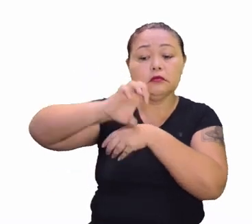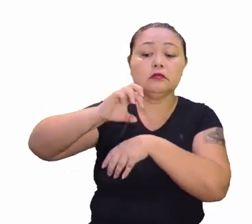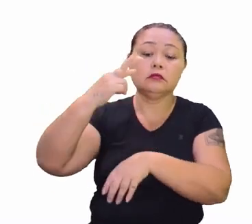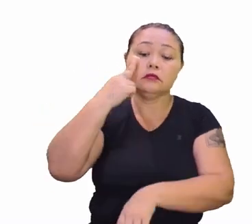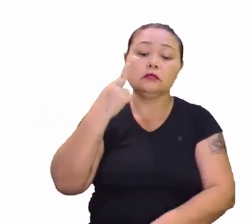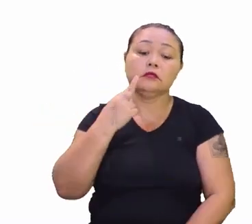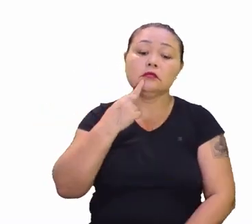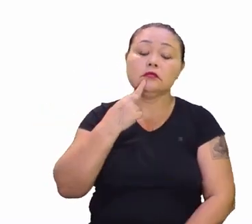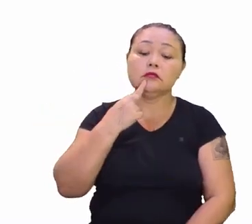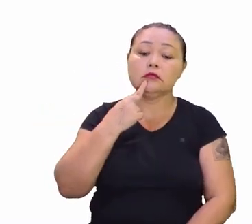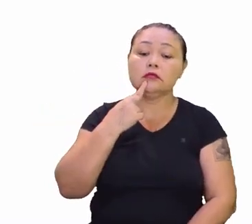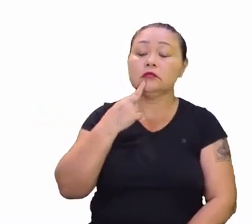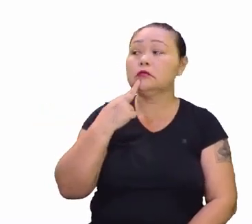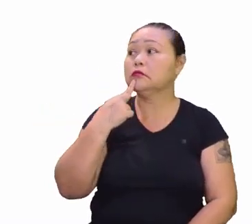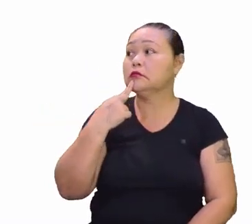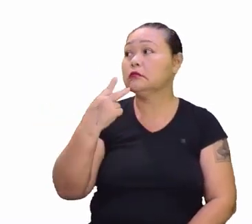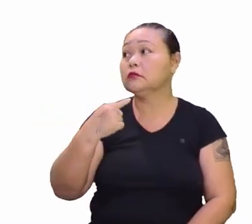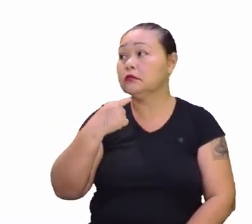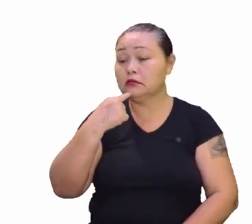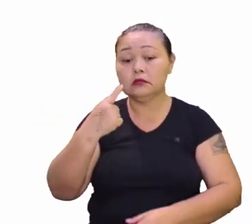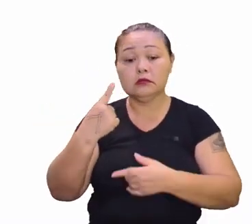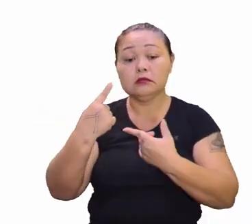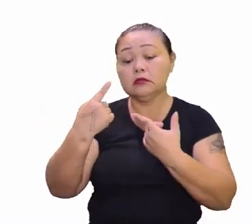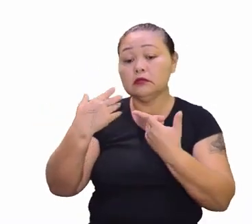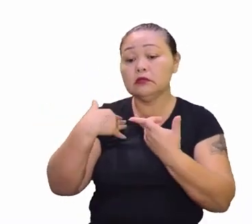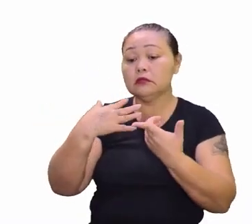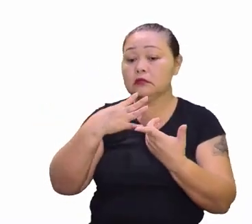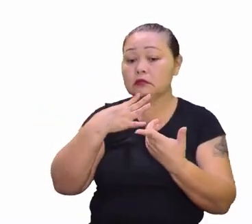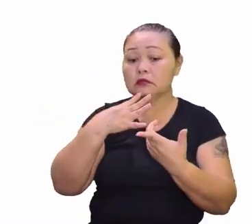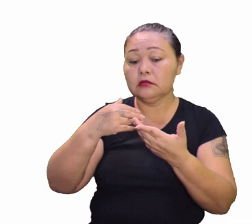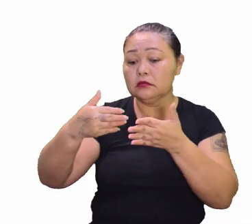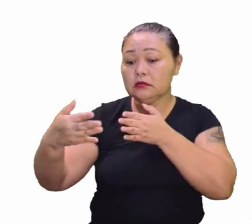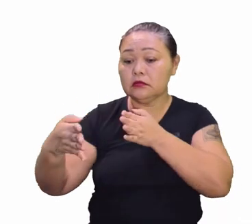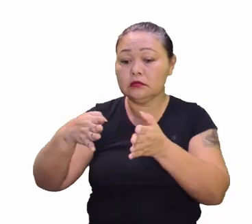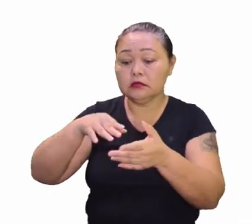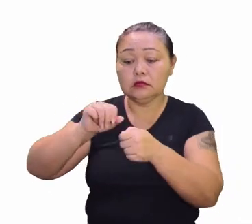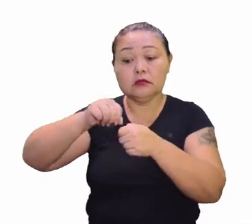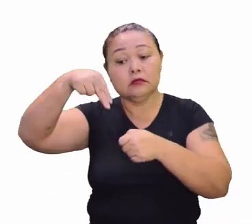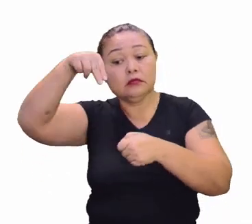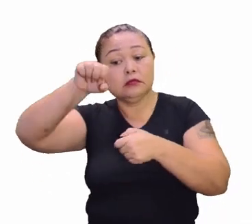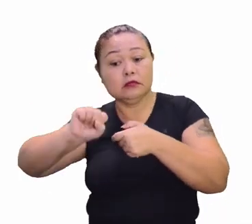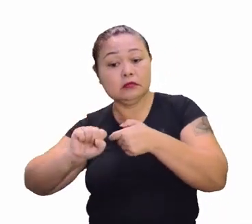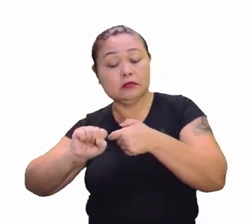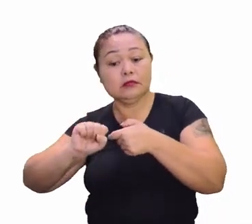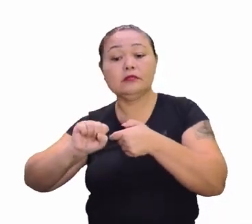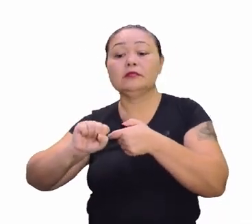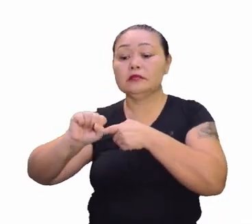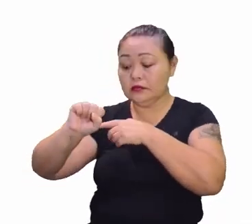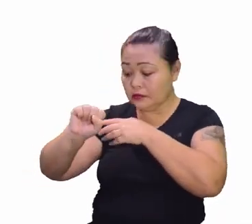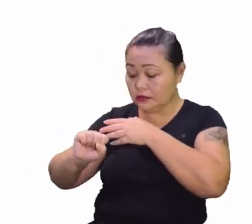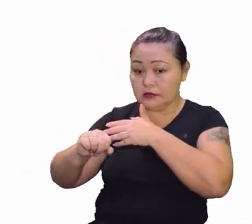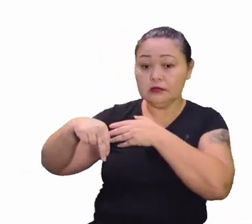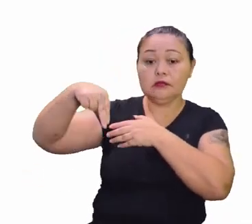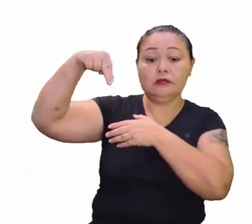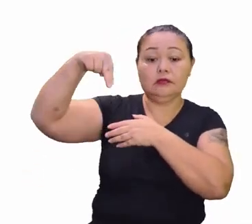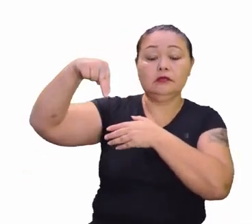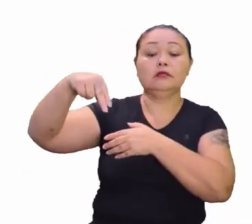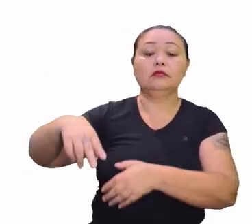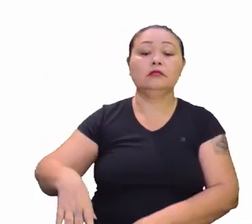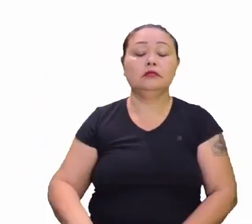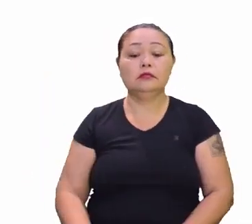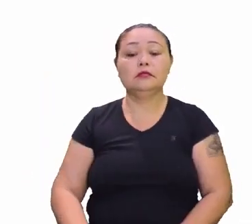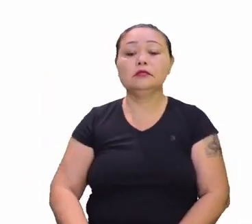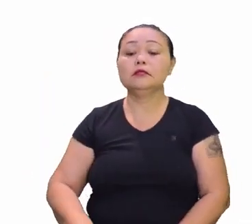E aí sudoeste tinha a dúvida, né? Por isso que a gente é conhecido como Rio da Dúvida. Se era no norte, se era para o sul, para onde que ia, Exatamente, se ia para